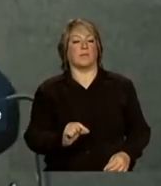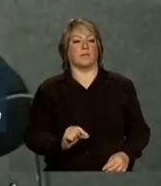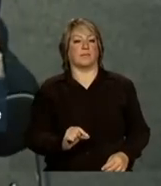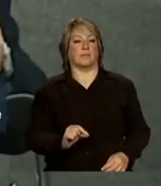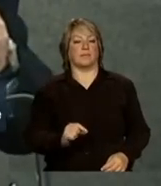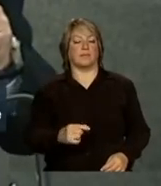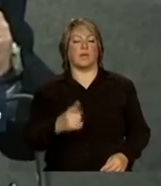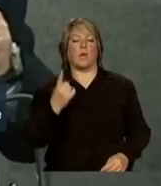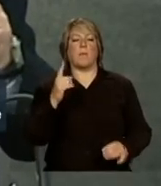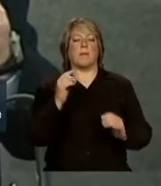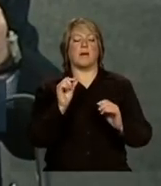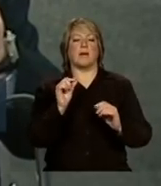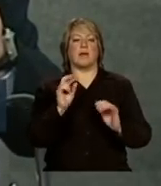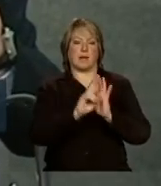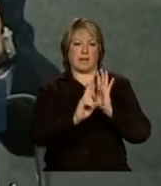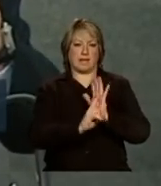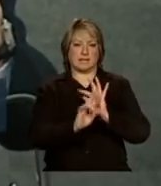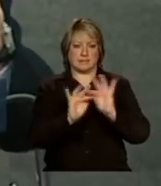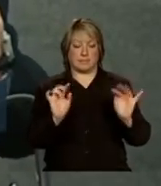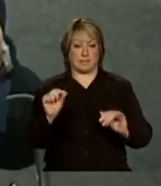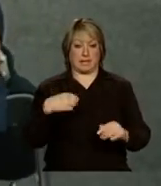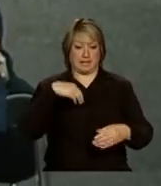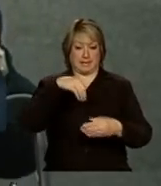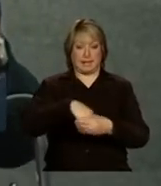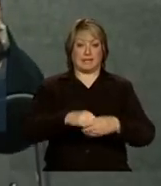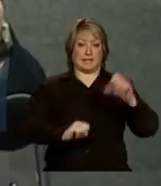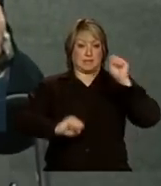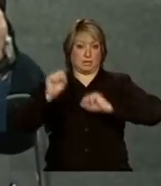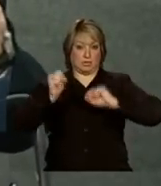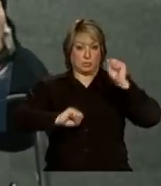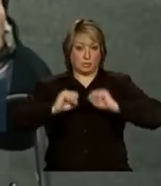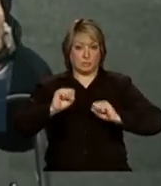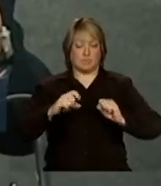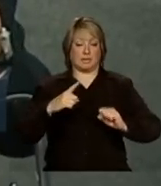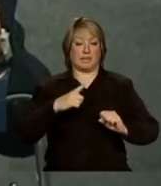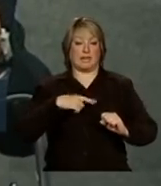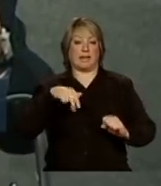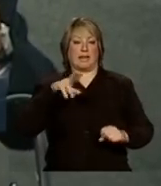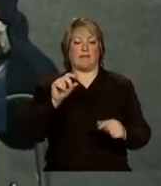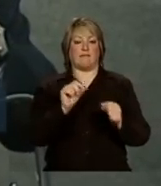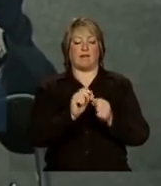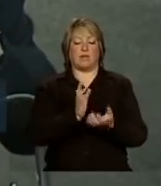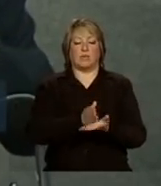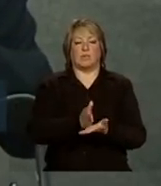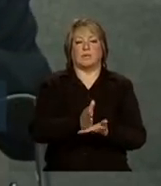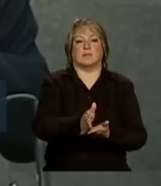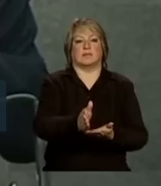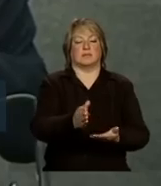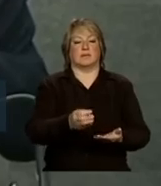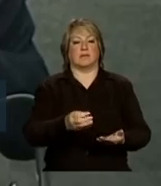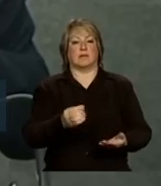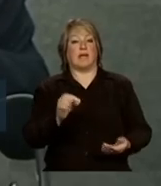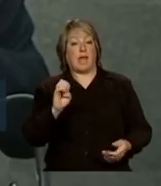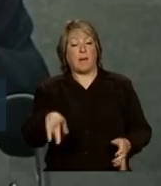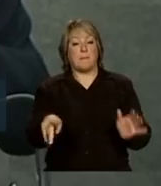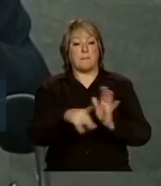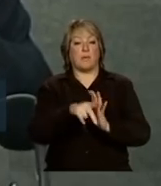vocês na indústria quem define de certo modo o ritmo das coisas em grande parte é o próprio